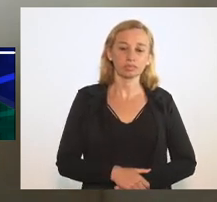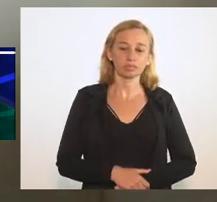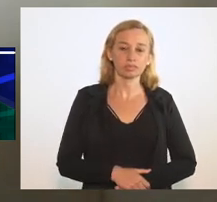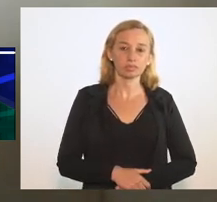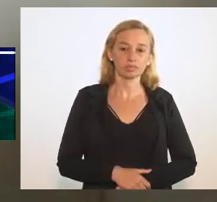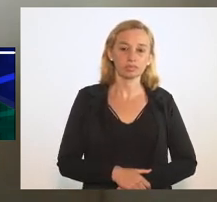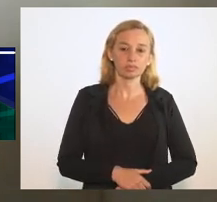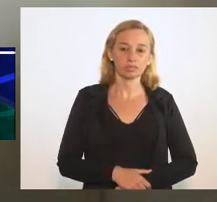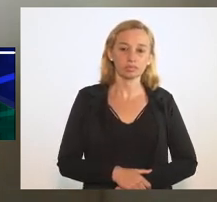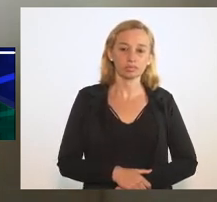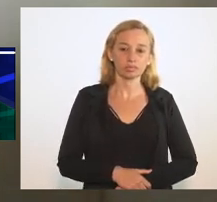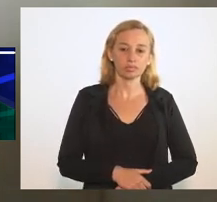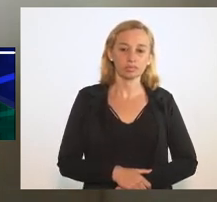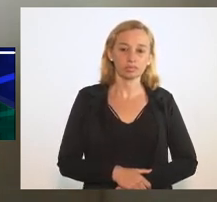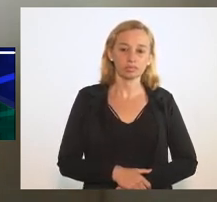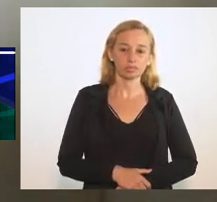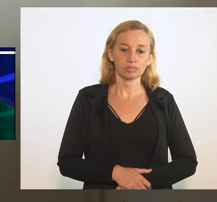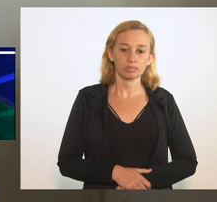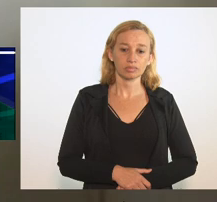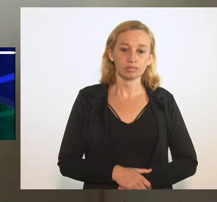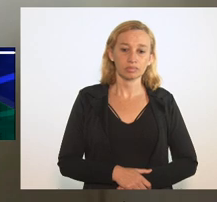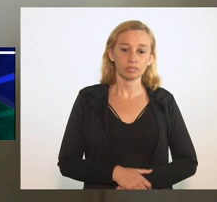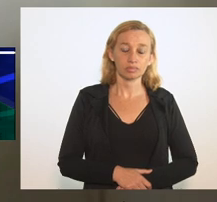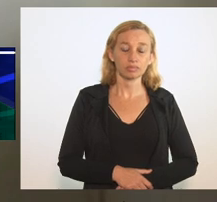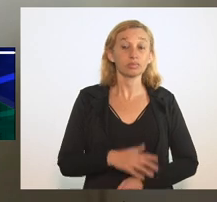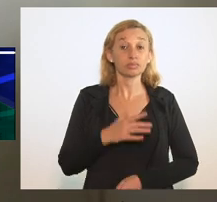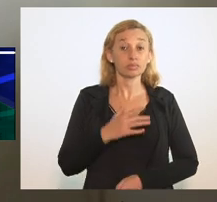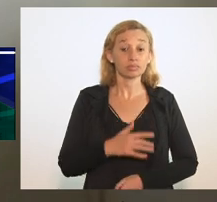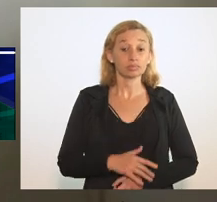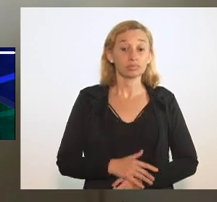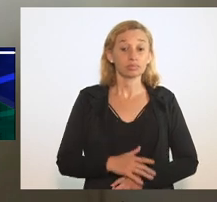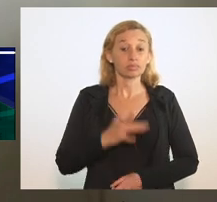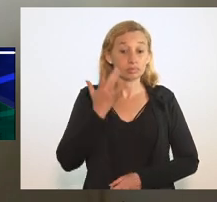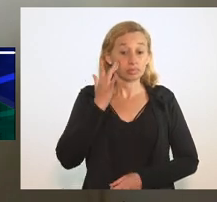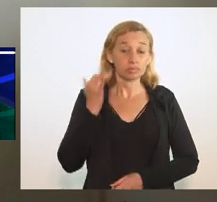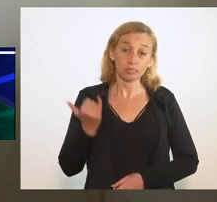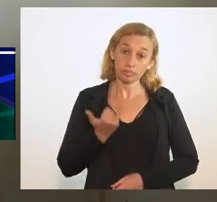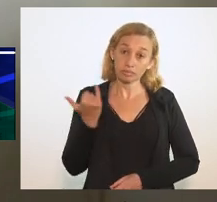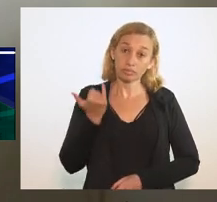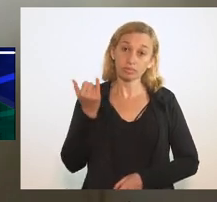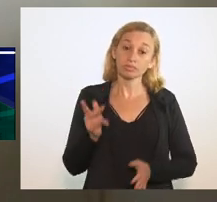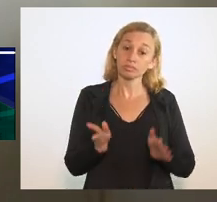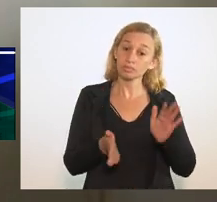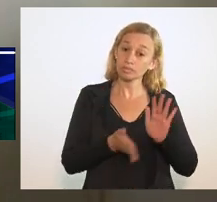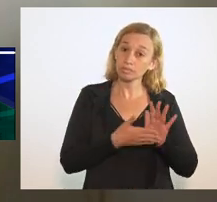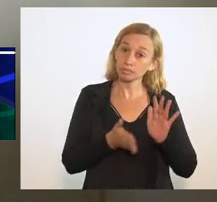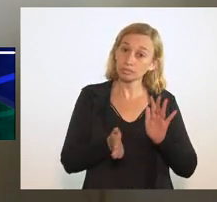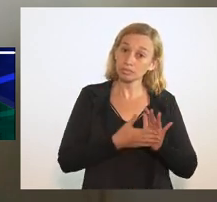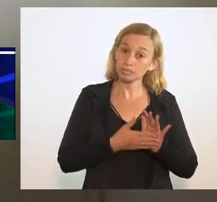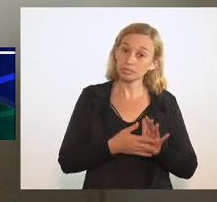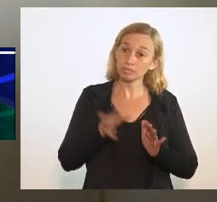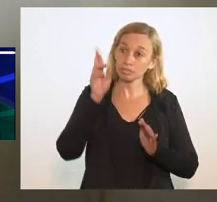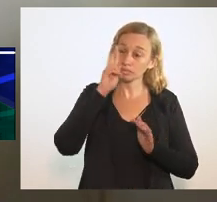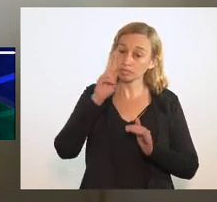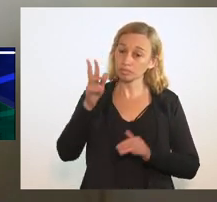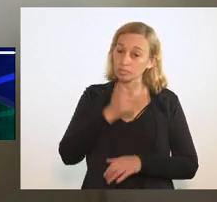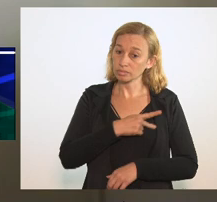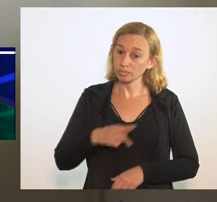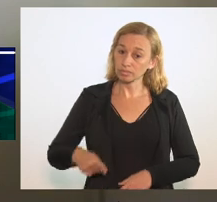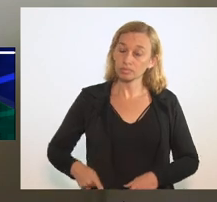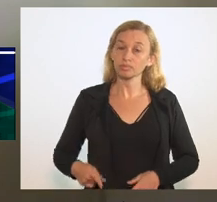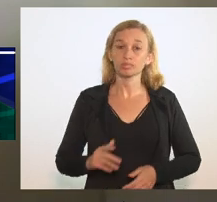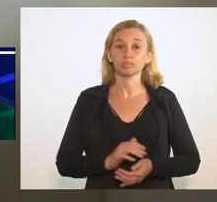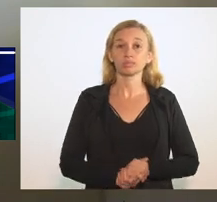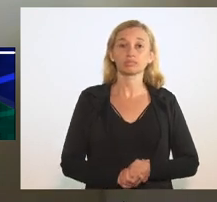acho extremamente oportuno a proposta de Vossa Excelência para